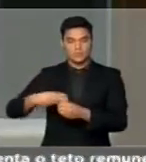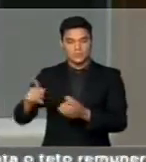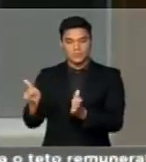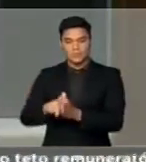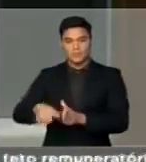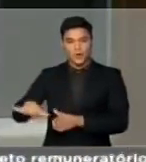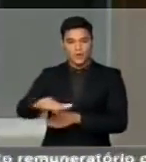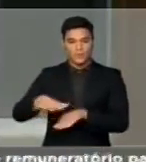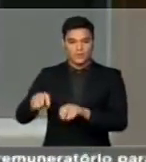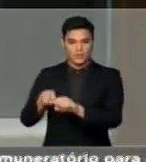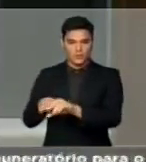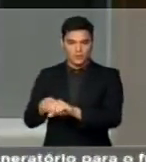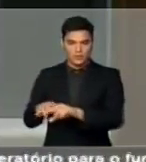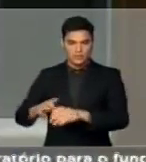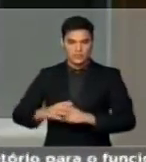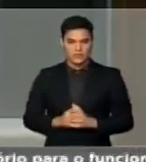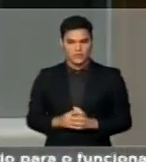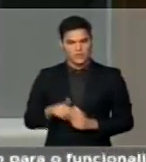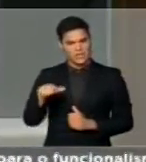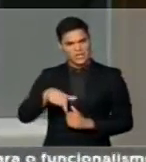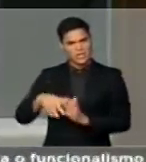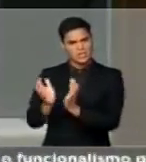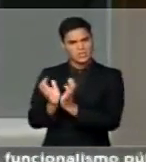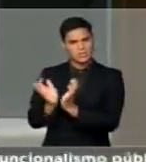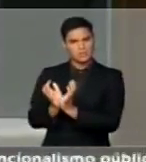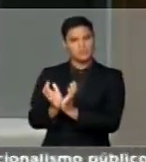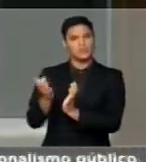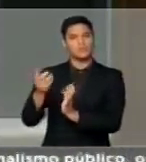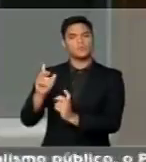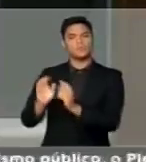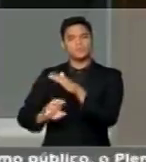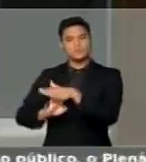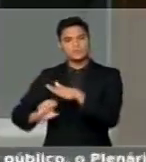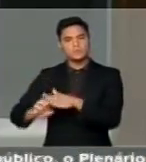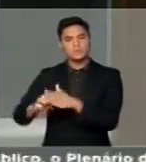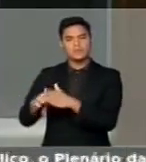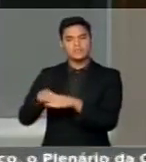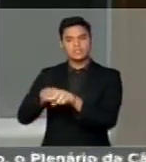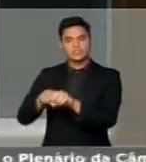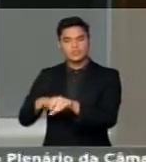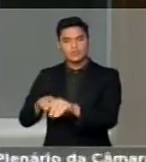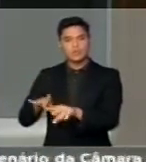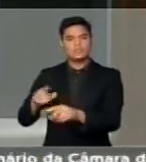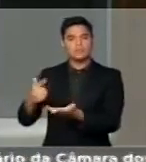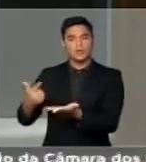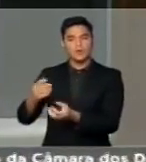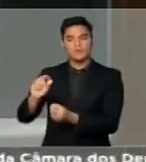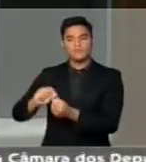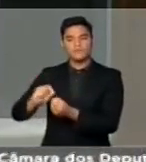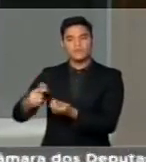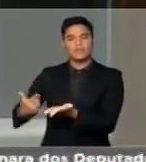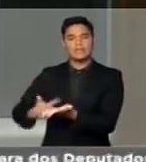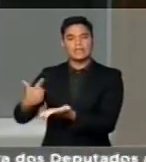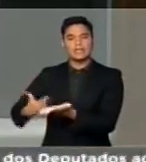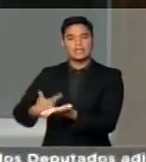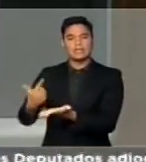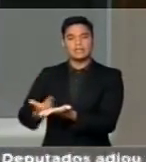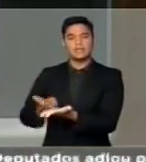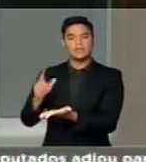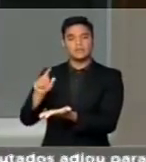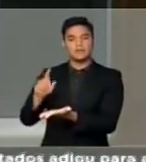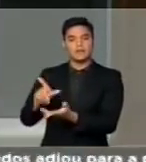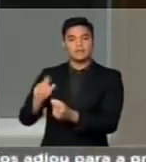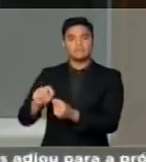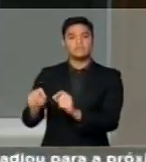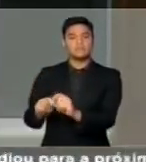educação. Esses grandes grupos econômicos, na prática, é o dinheiro que você tira, dando a eles o